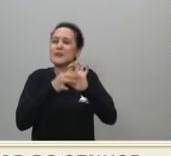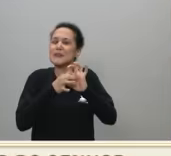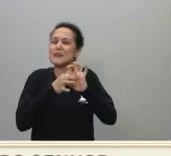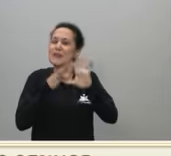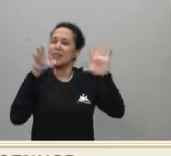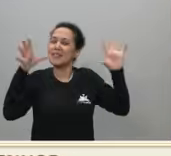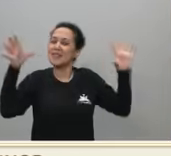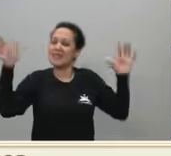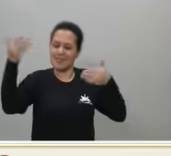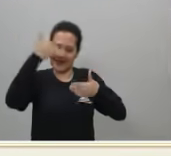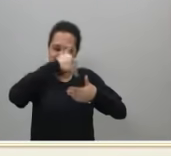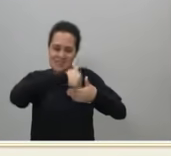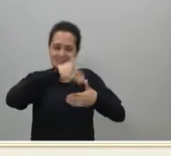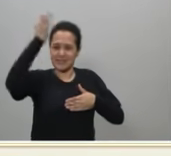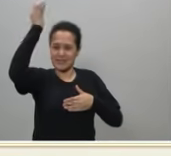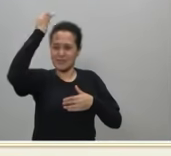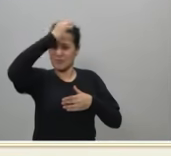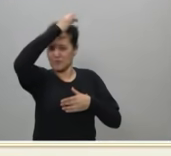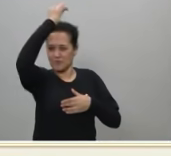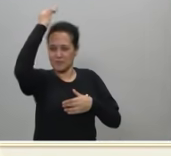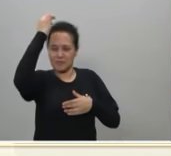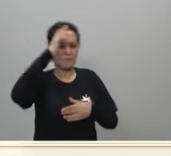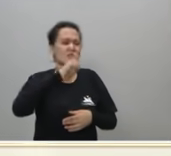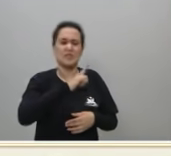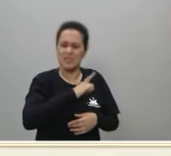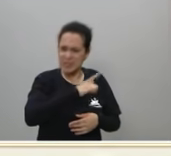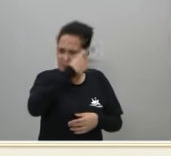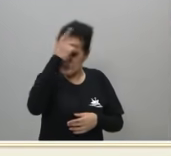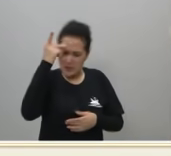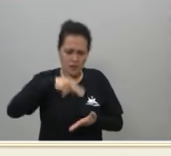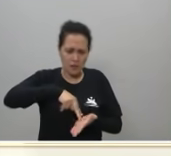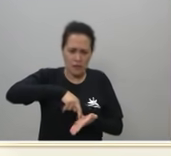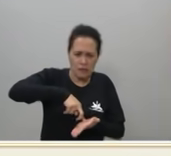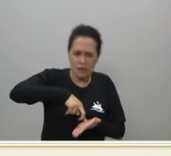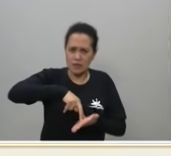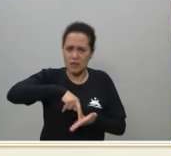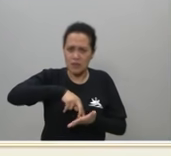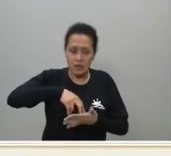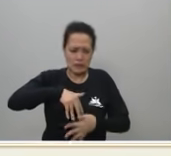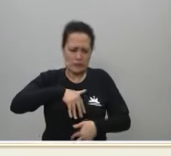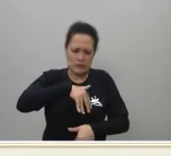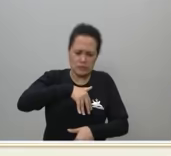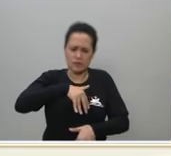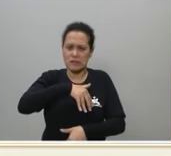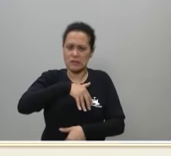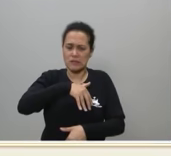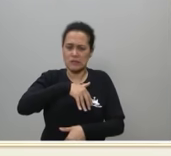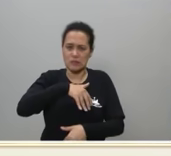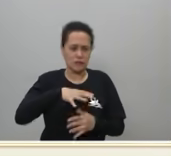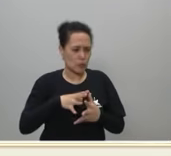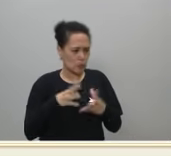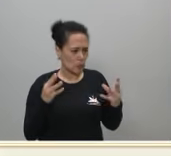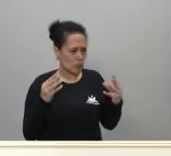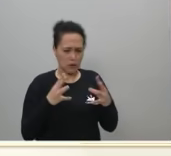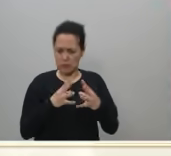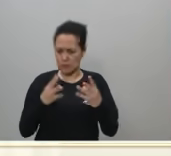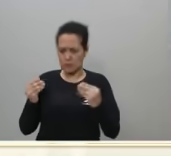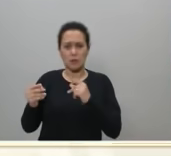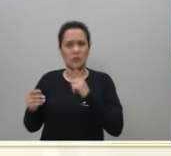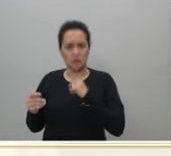dando gritos, paralíticos, aleijados, foram curados, e a